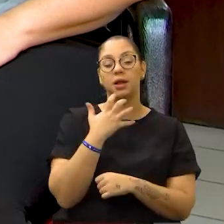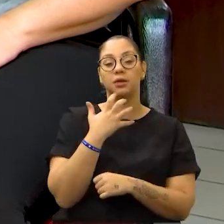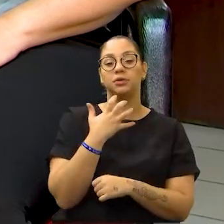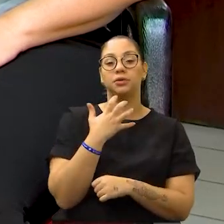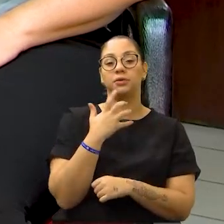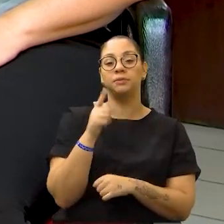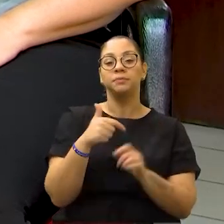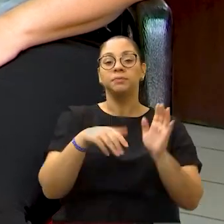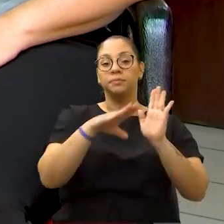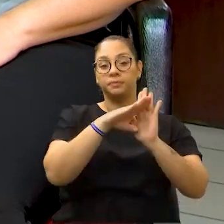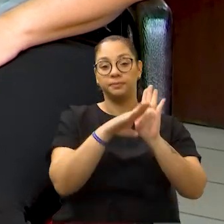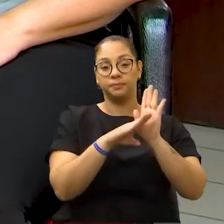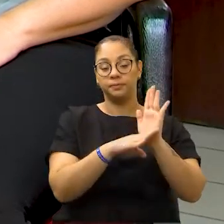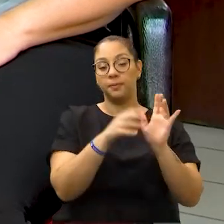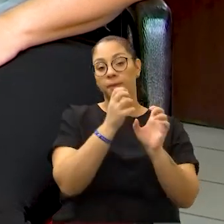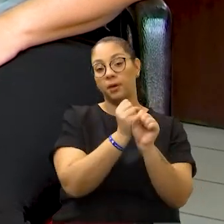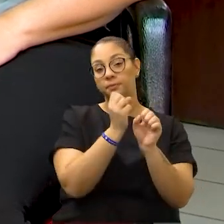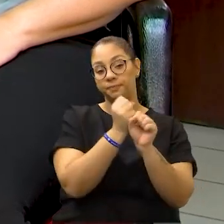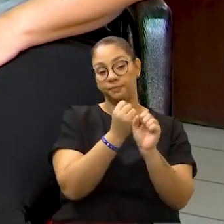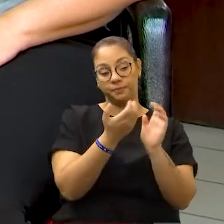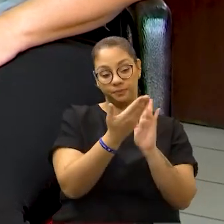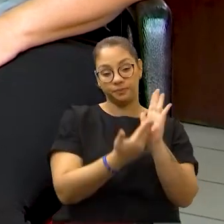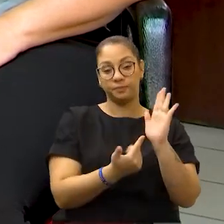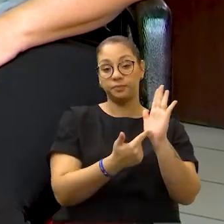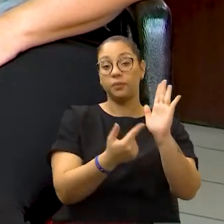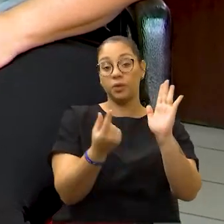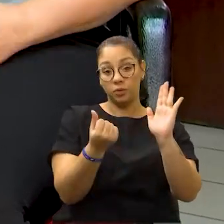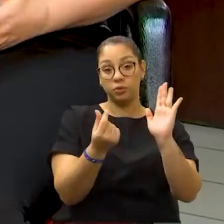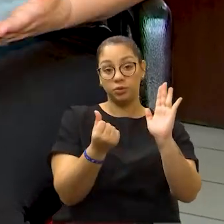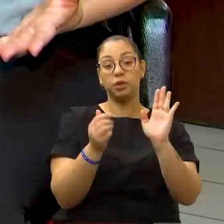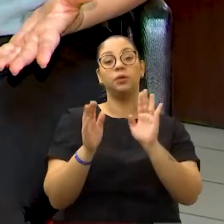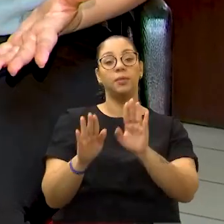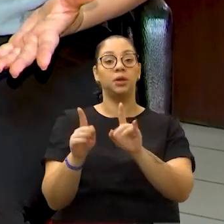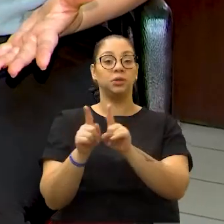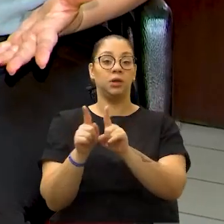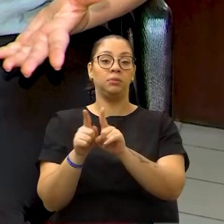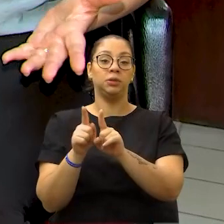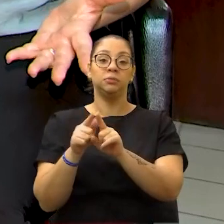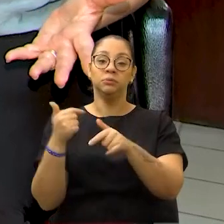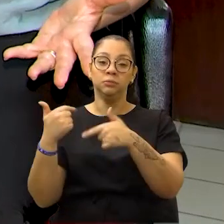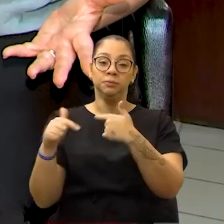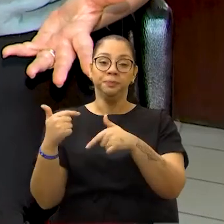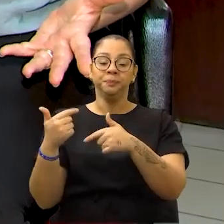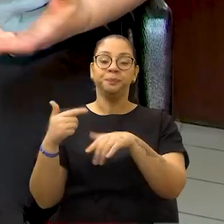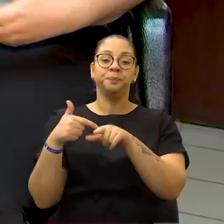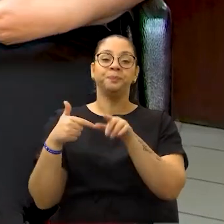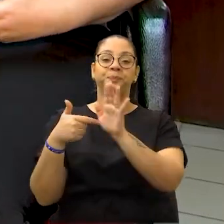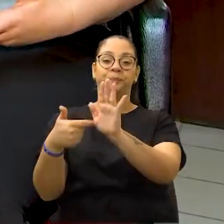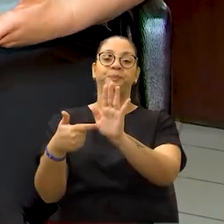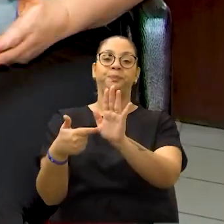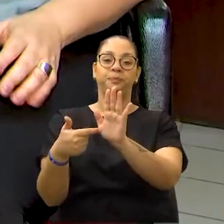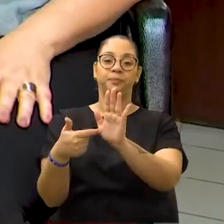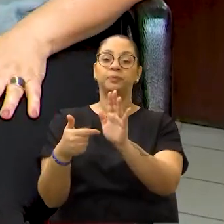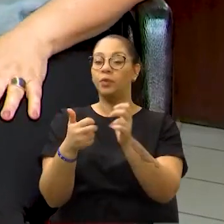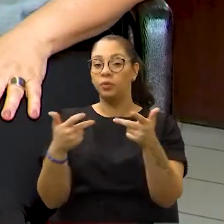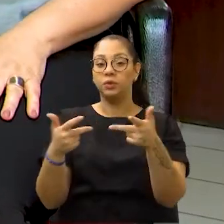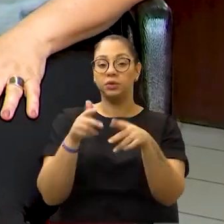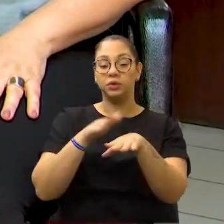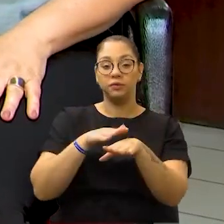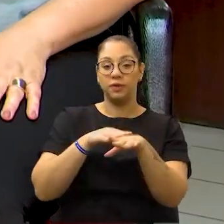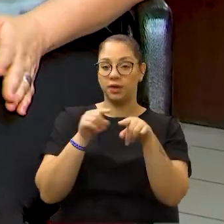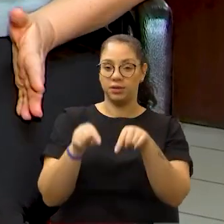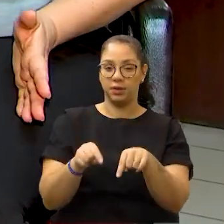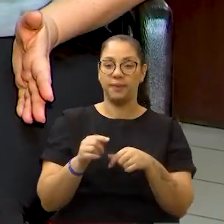seriedade na prestação de contas, não só do dinheiro, mas também na prestação de contas do trabalho, daquilo que a gente